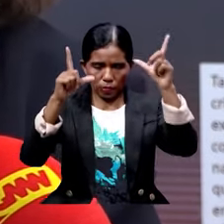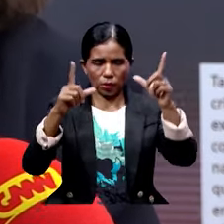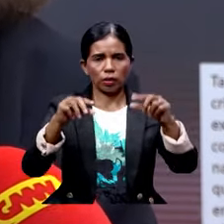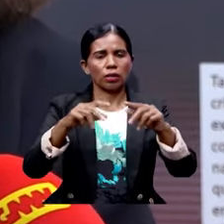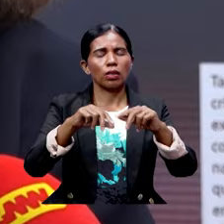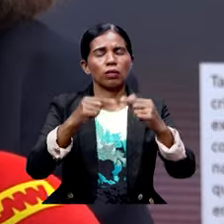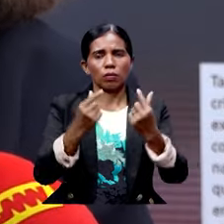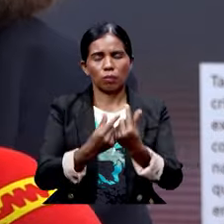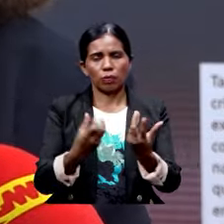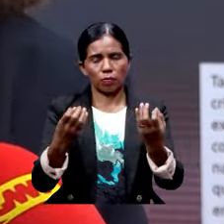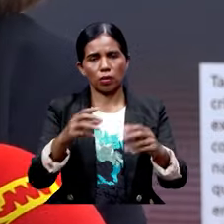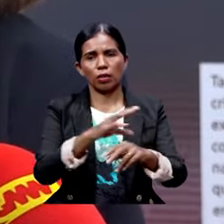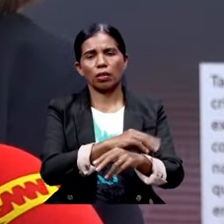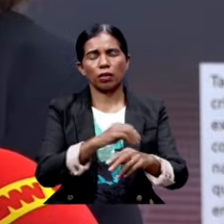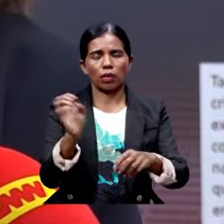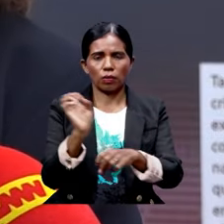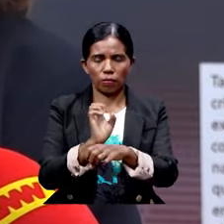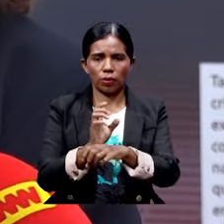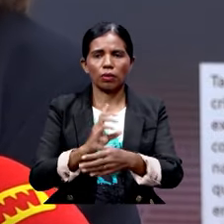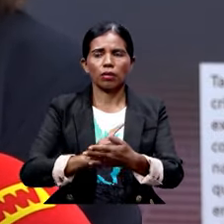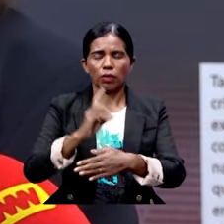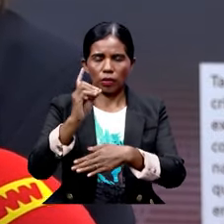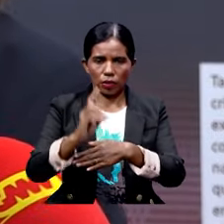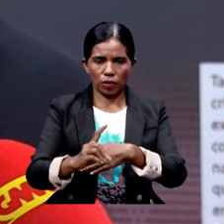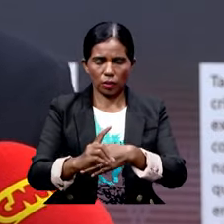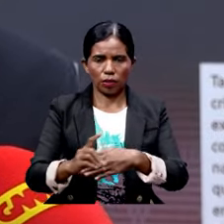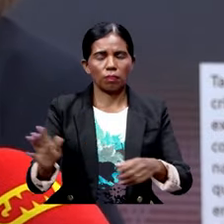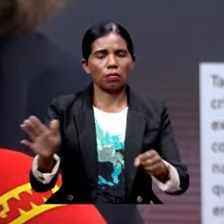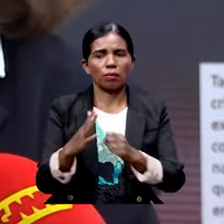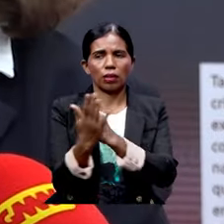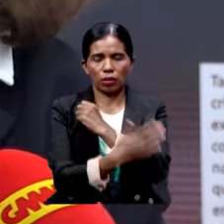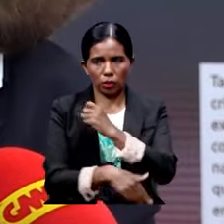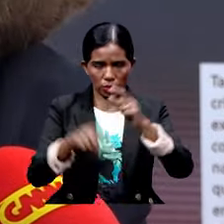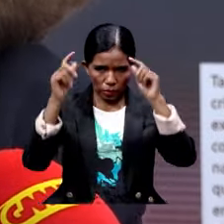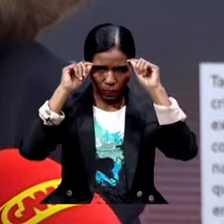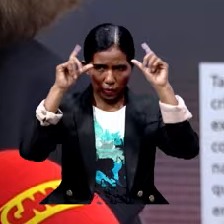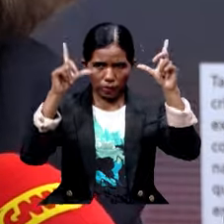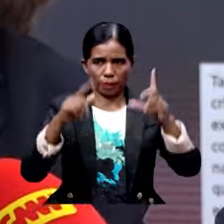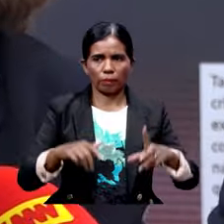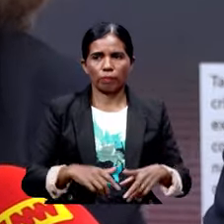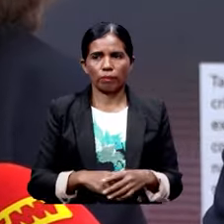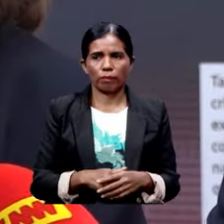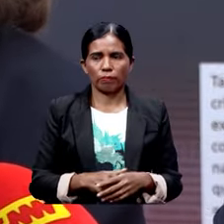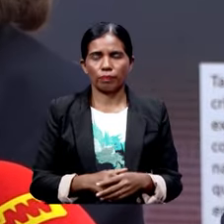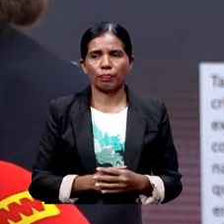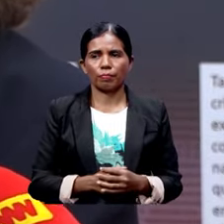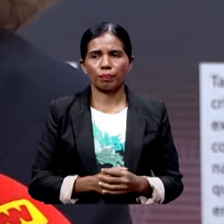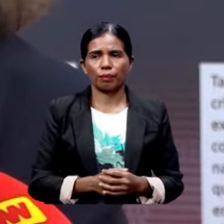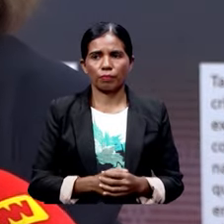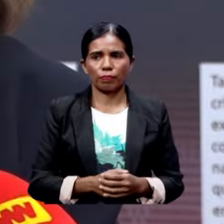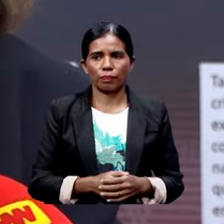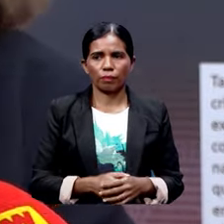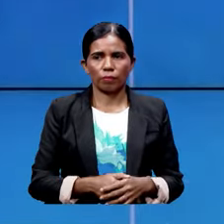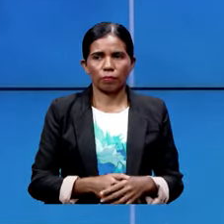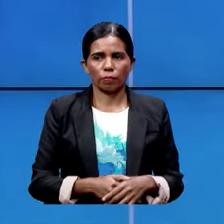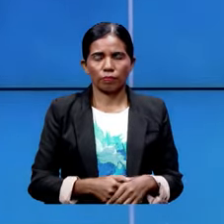oin, inclui setor economia e desenvolvimento sustentável da nação Timor-Leste. Country and also non-security aspects. So we